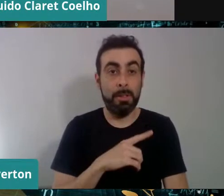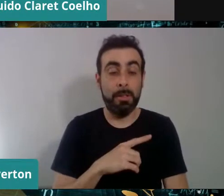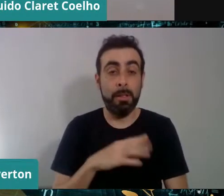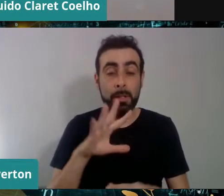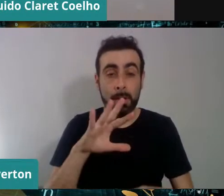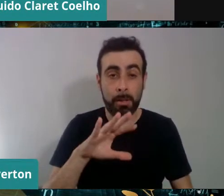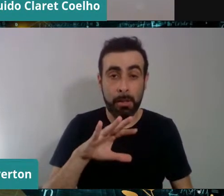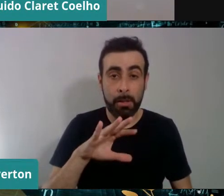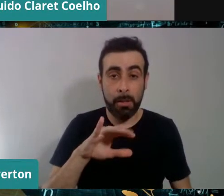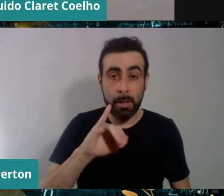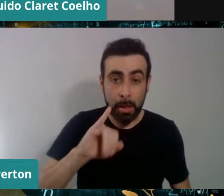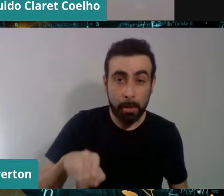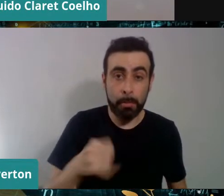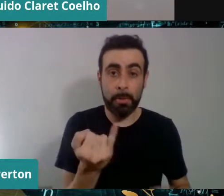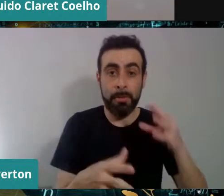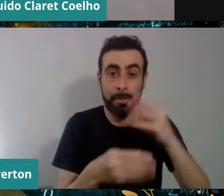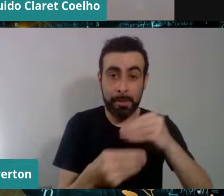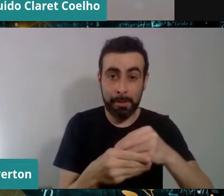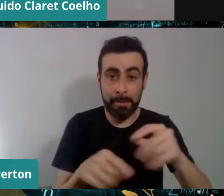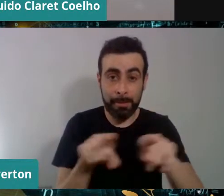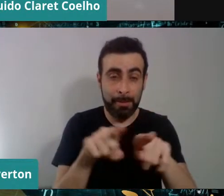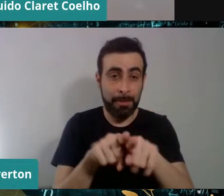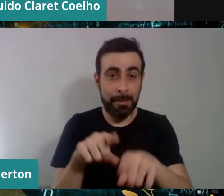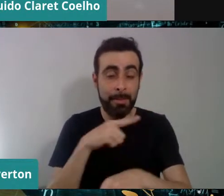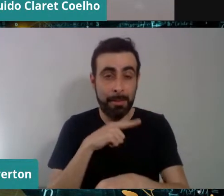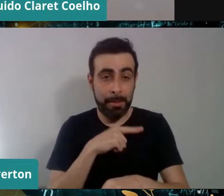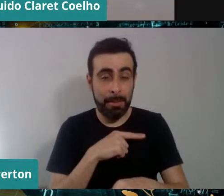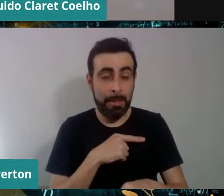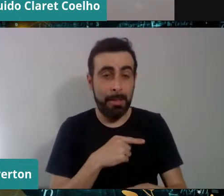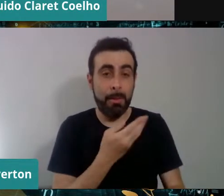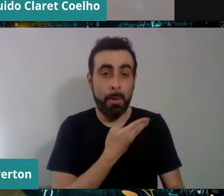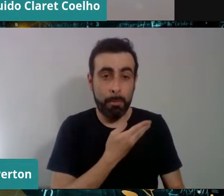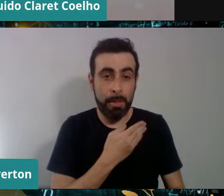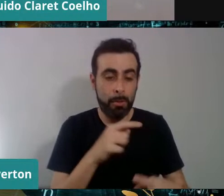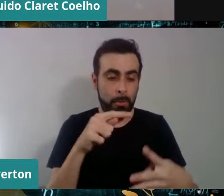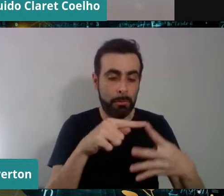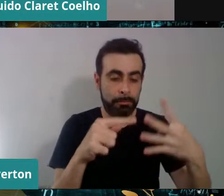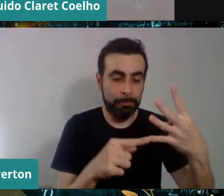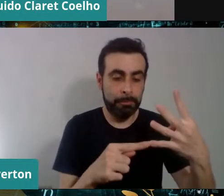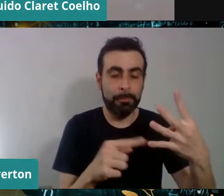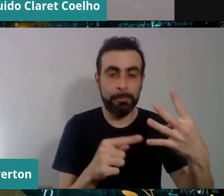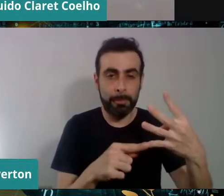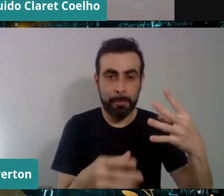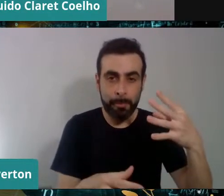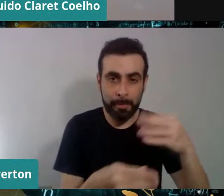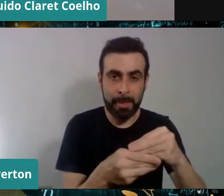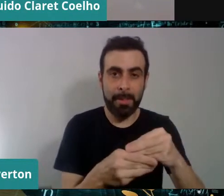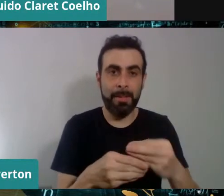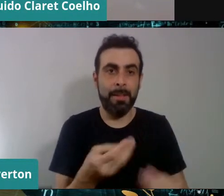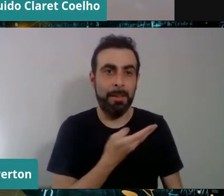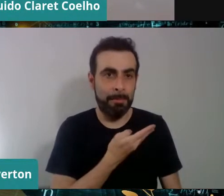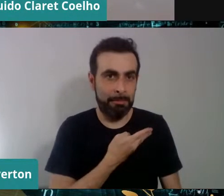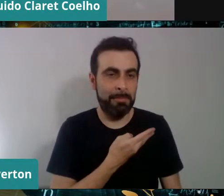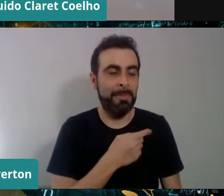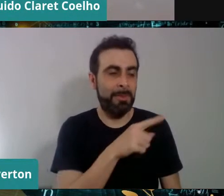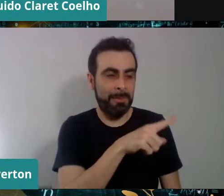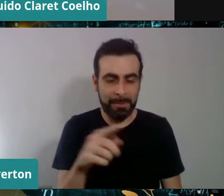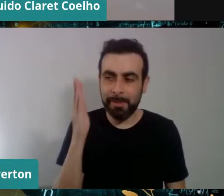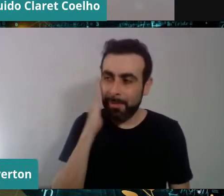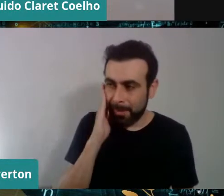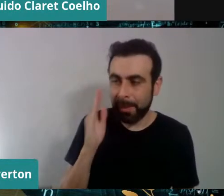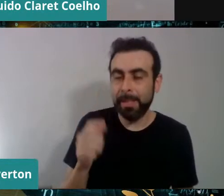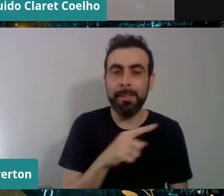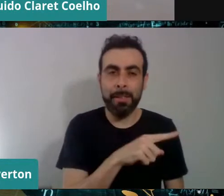aproveitar, nós temos mais um amigo nosso, grande professor também, sim, que estudou na Fafija,